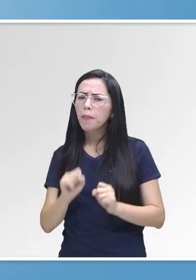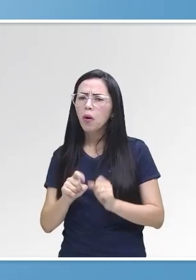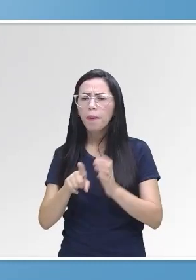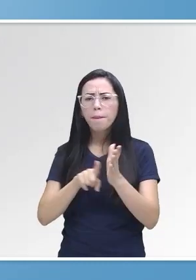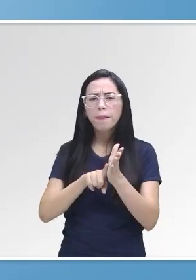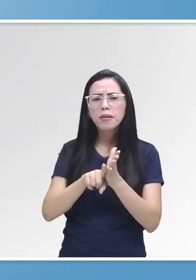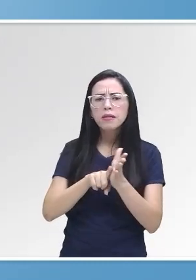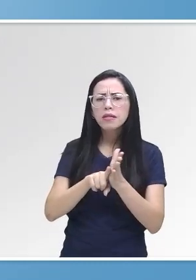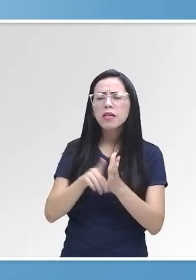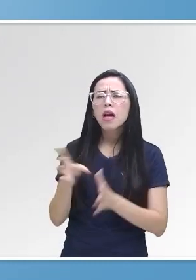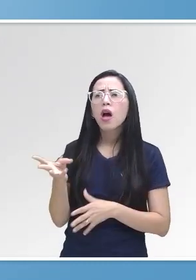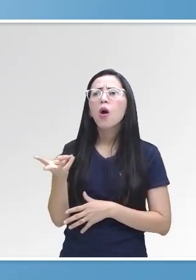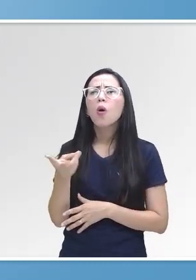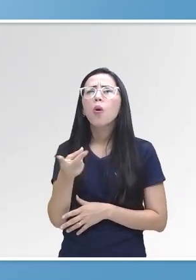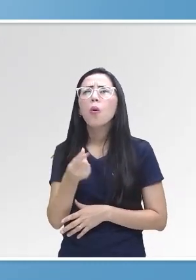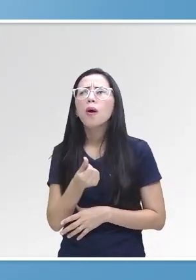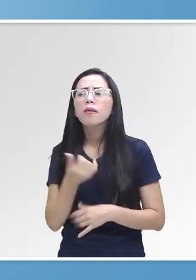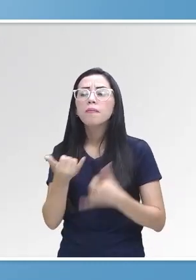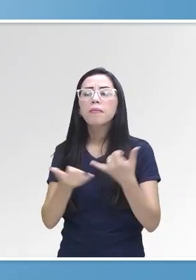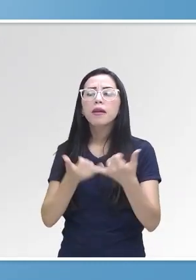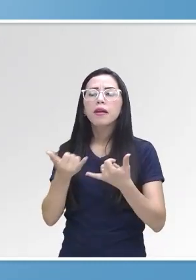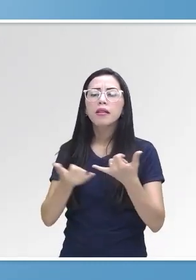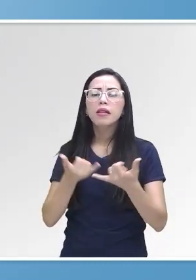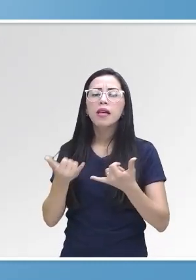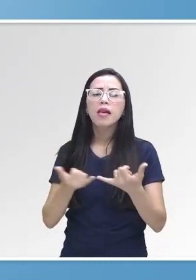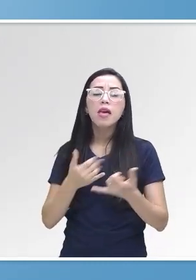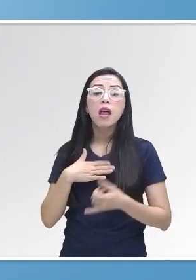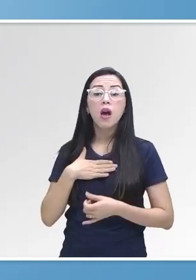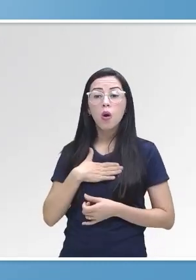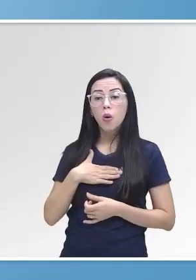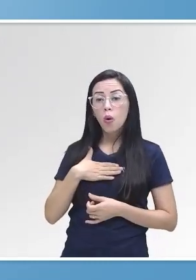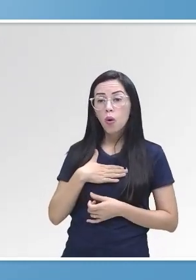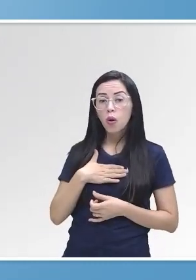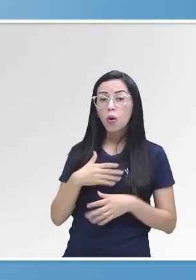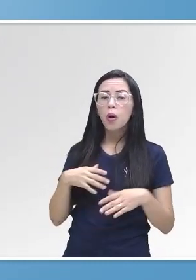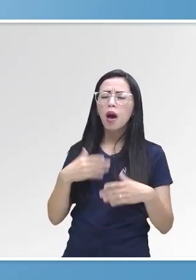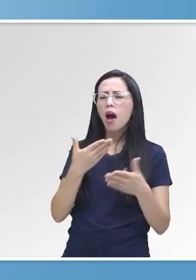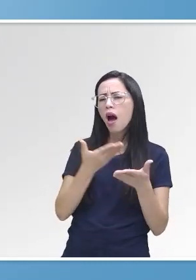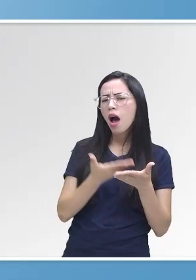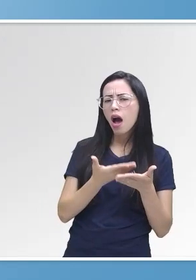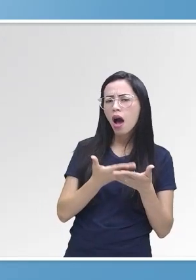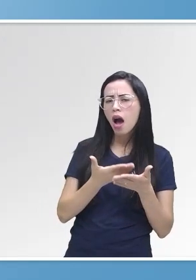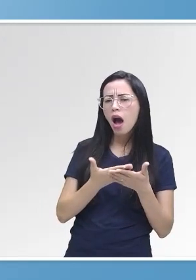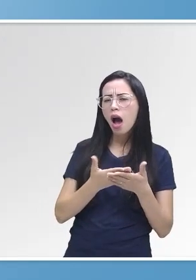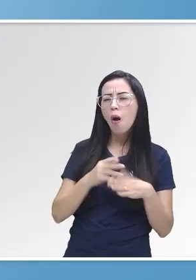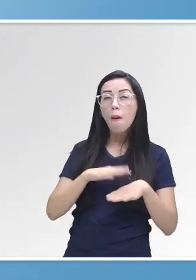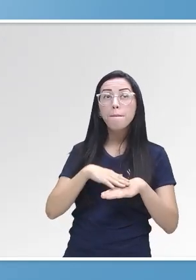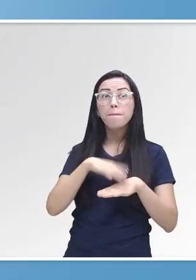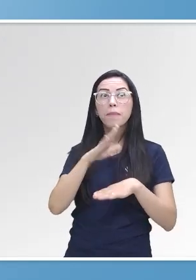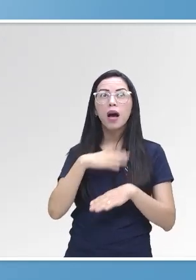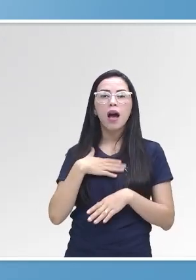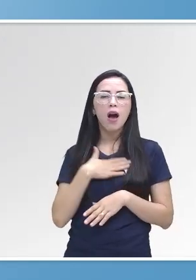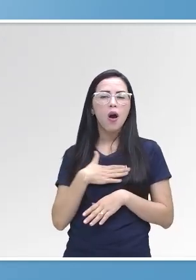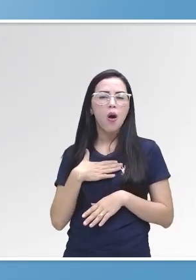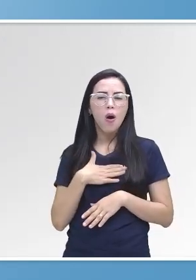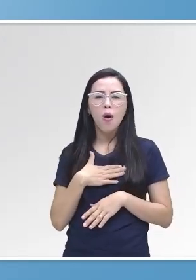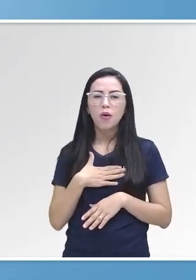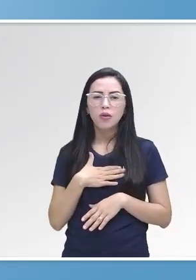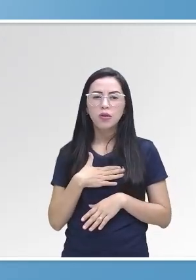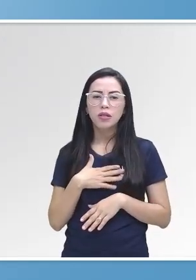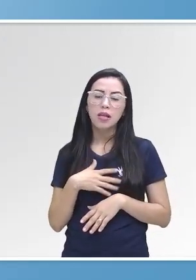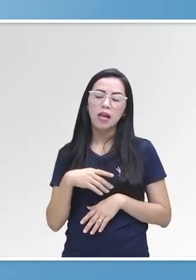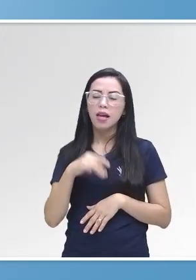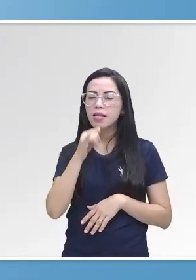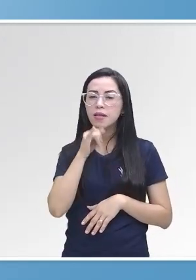brincadeiras é igual e a conta aula que mais gosta eu posso colocar a língua